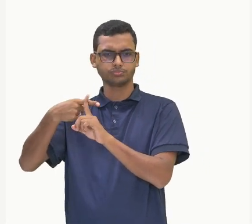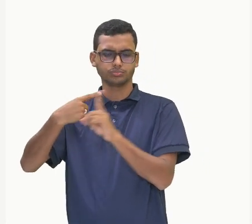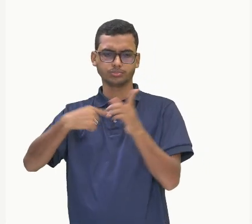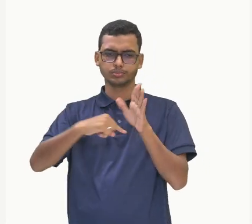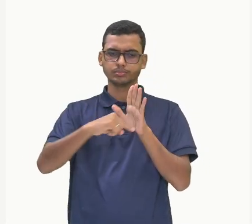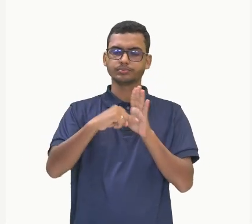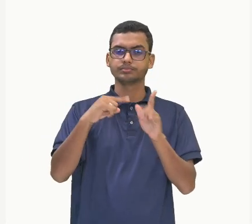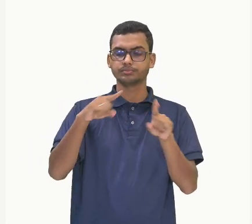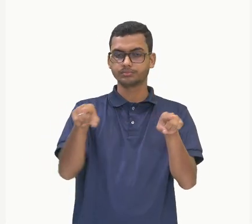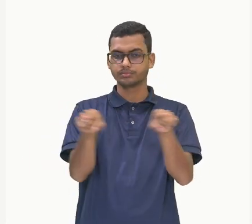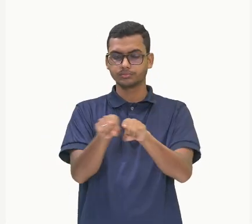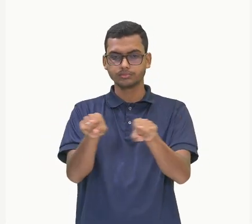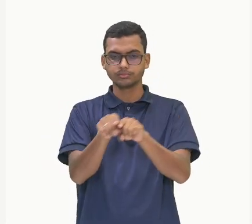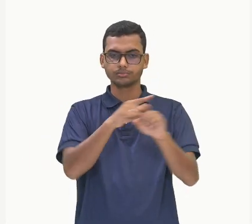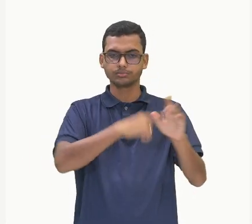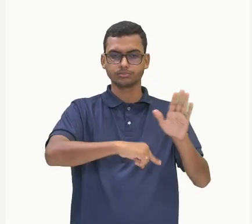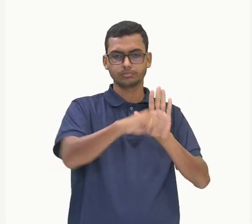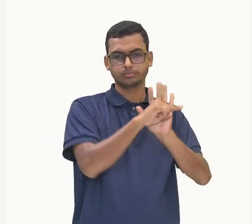quero saber aqui, ó,